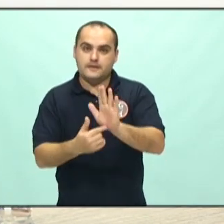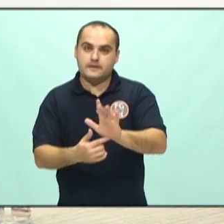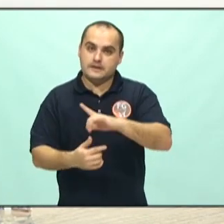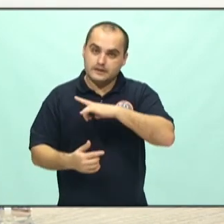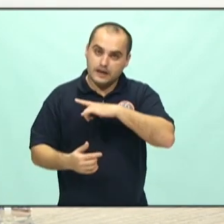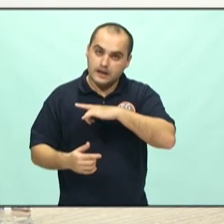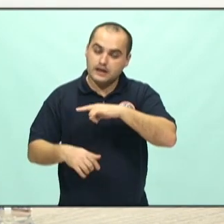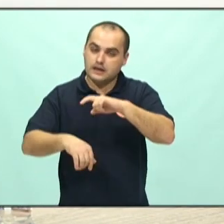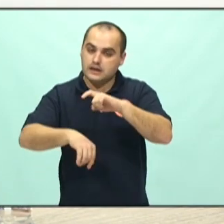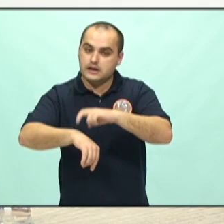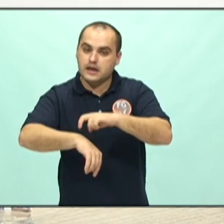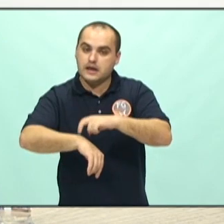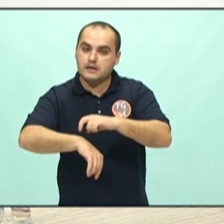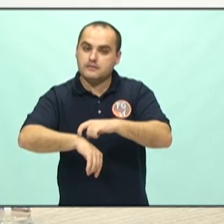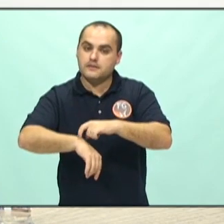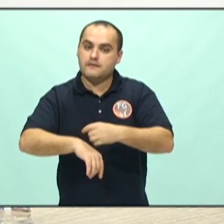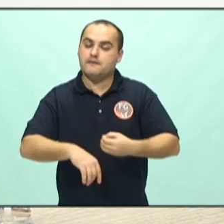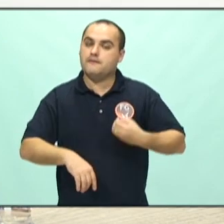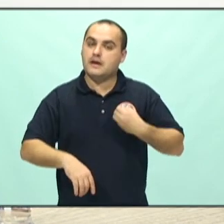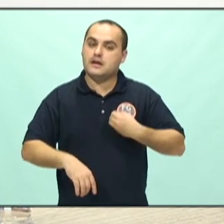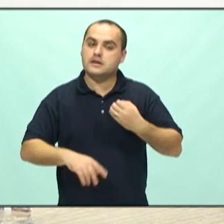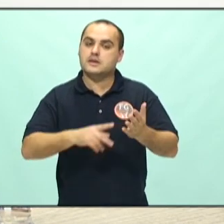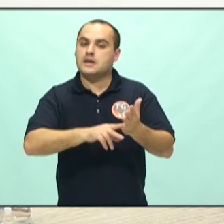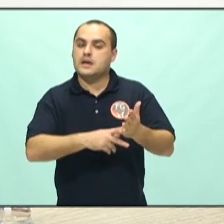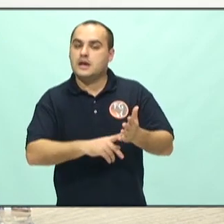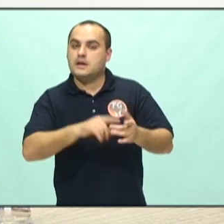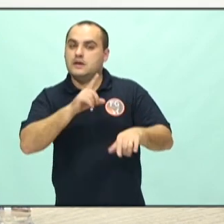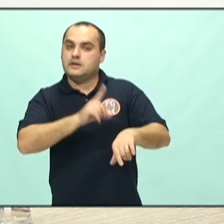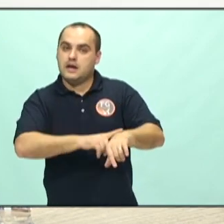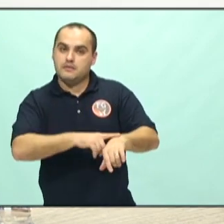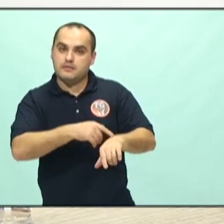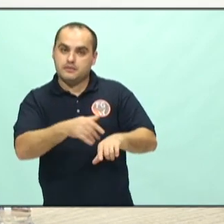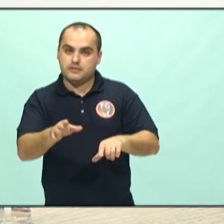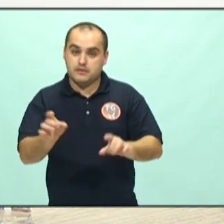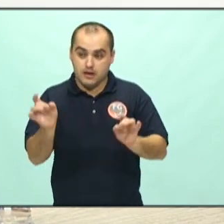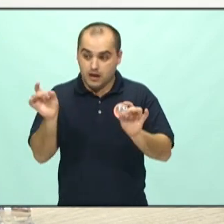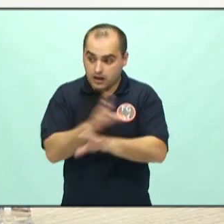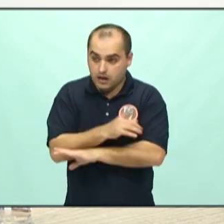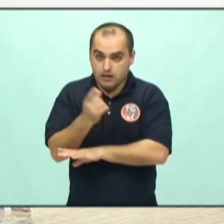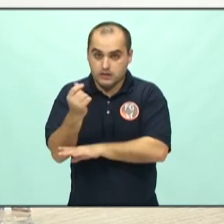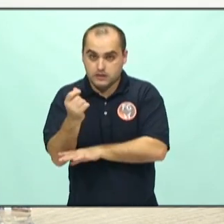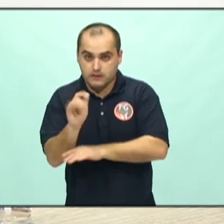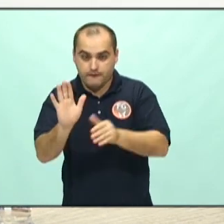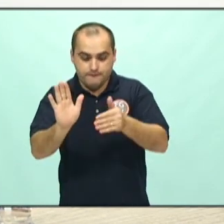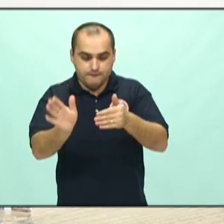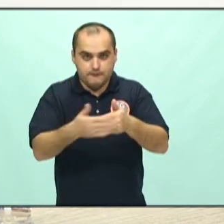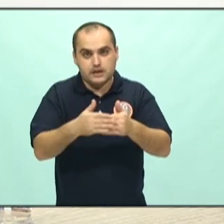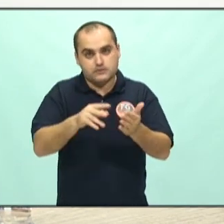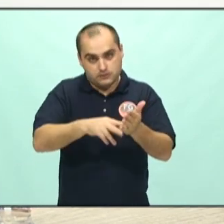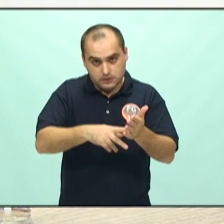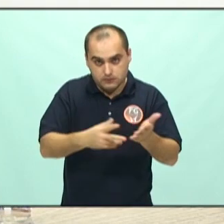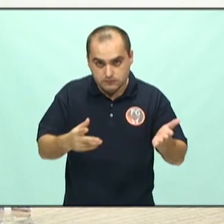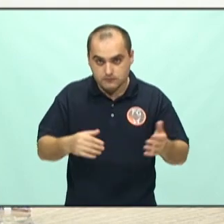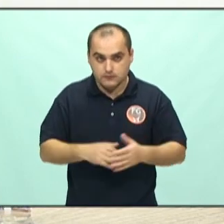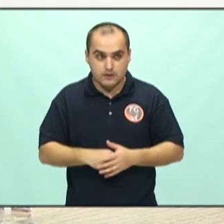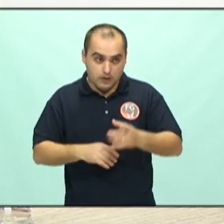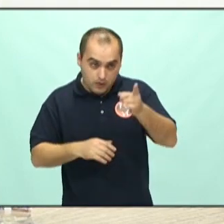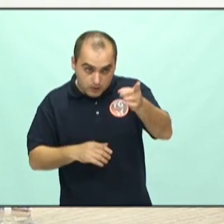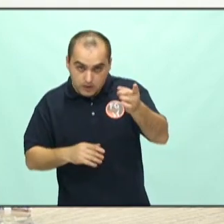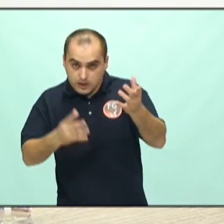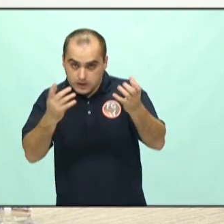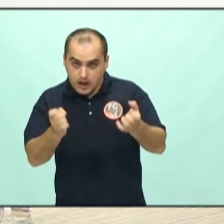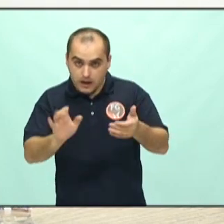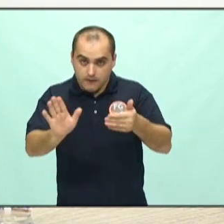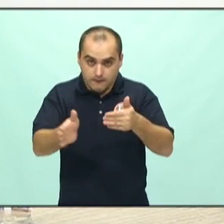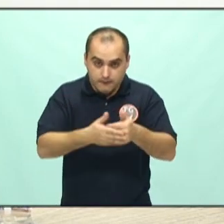tanto tempo de vida do sindicato. Quando acabar esse dinheiro, fecha-se as portas. Vocês querem que